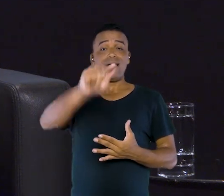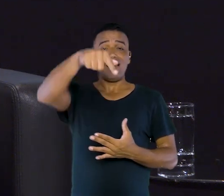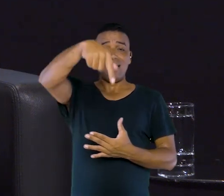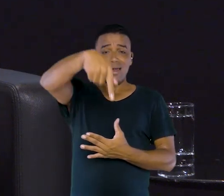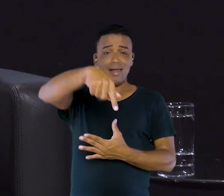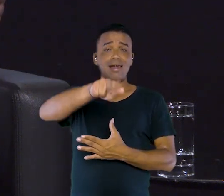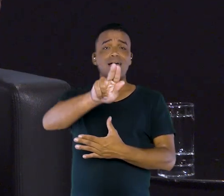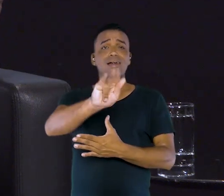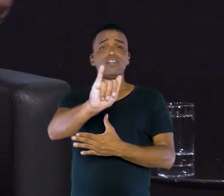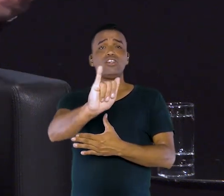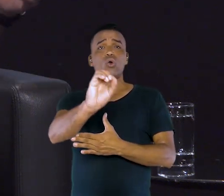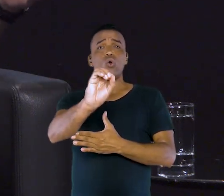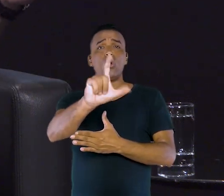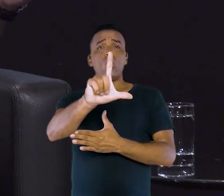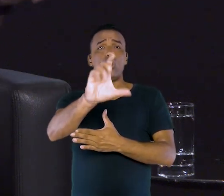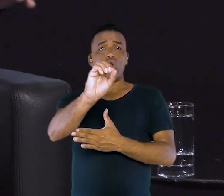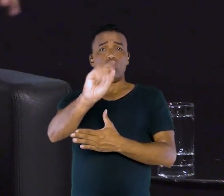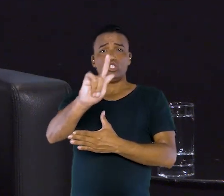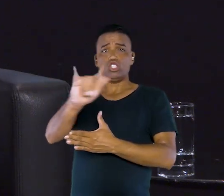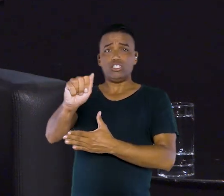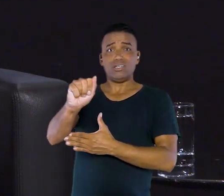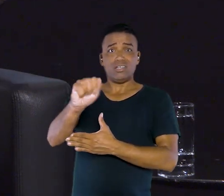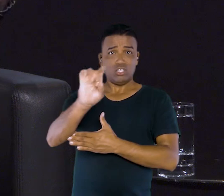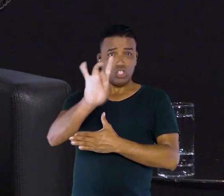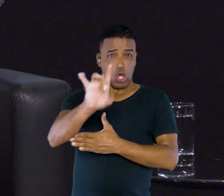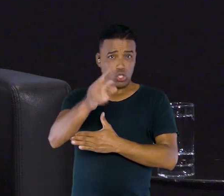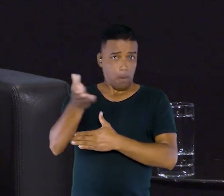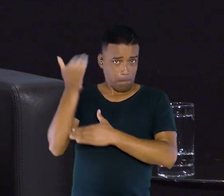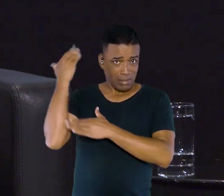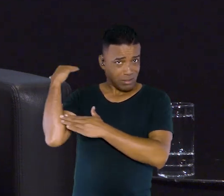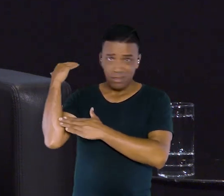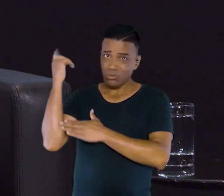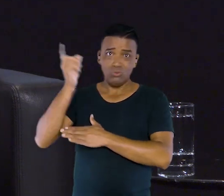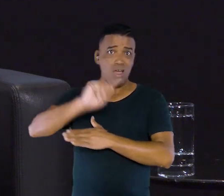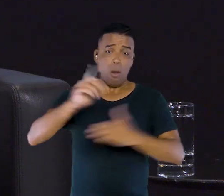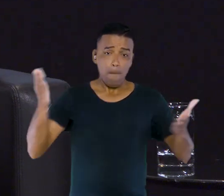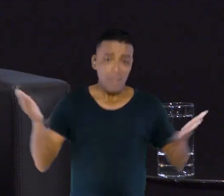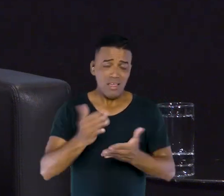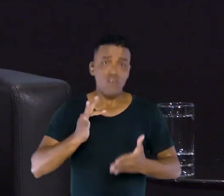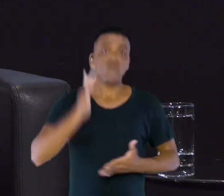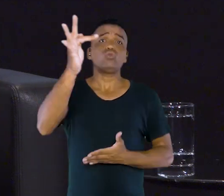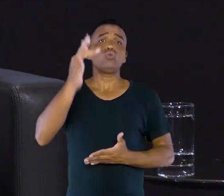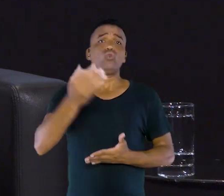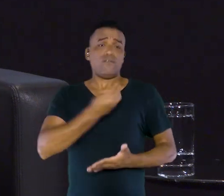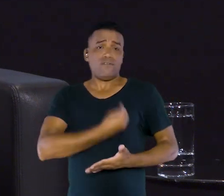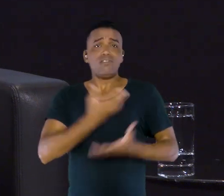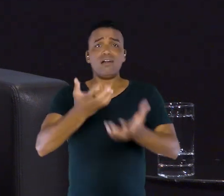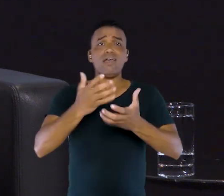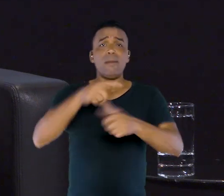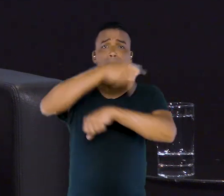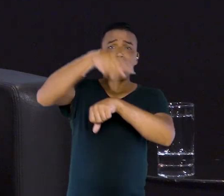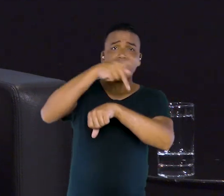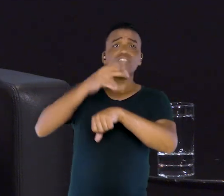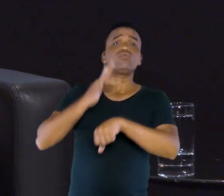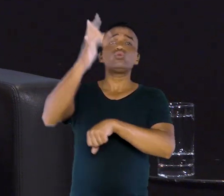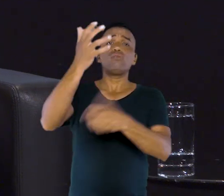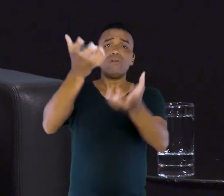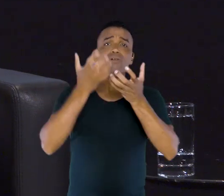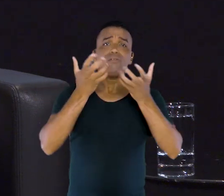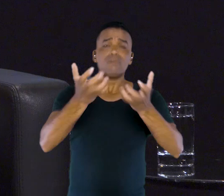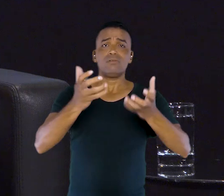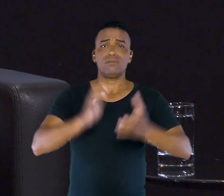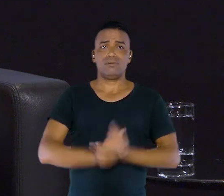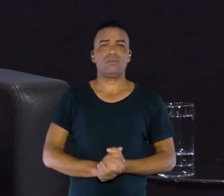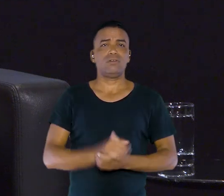a conversa não é só sobre o passado, né? Isso não é só uma coisa retórica, ela é sobre o presente e o futuro, que vida que a gente quer ter, que país que a gente quer viver, e como é